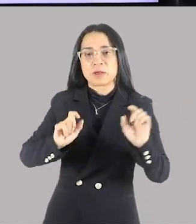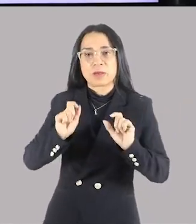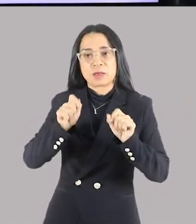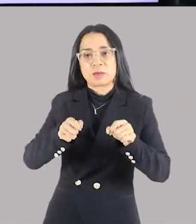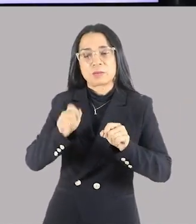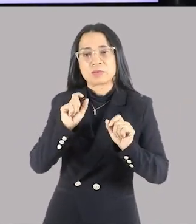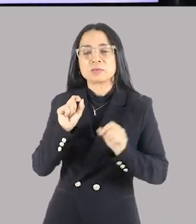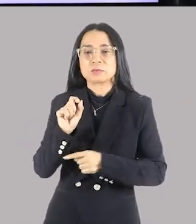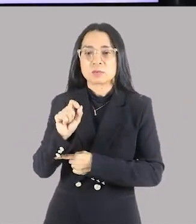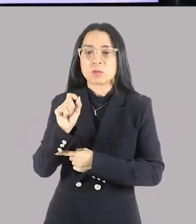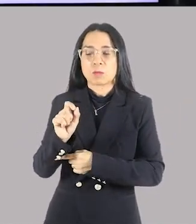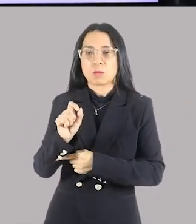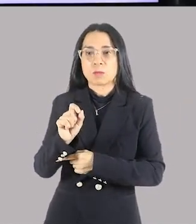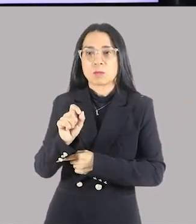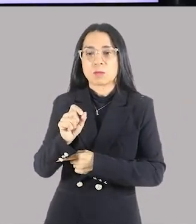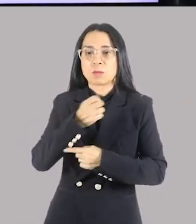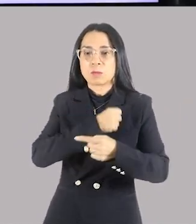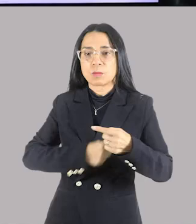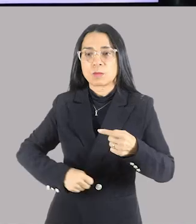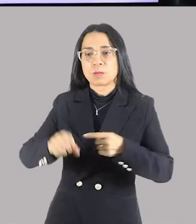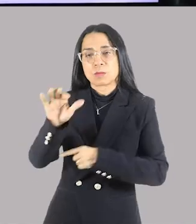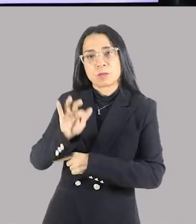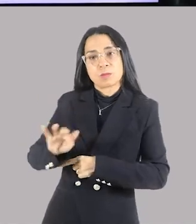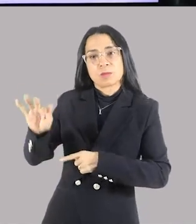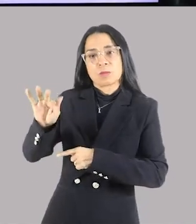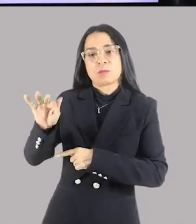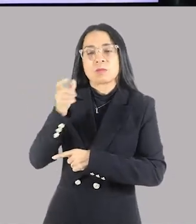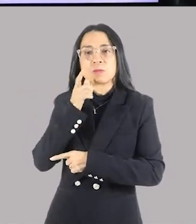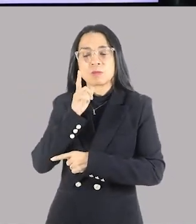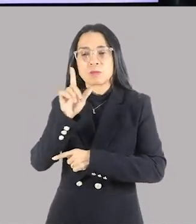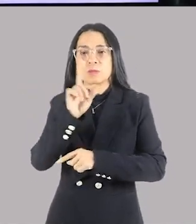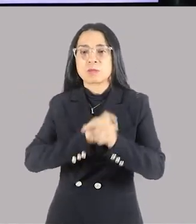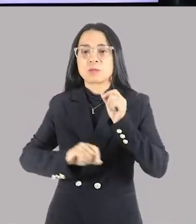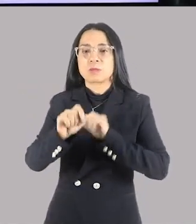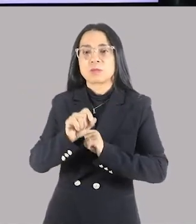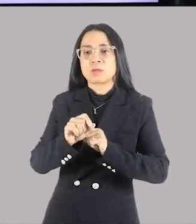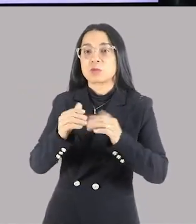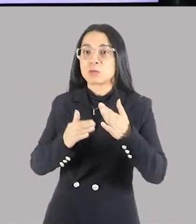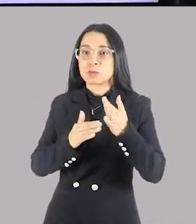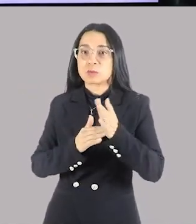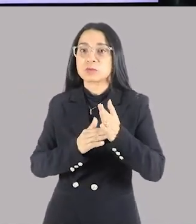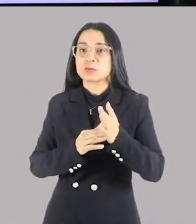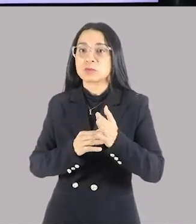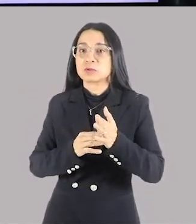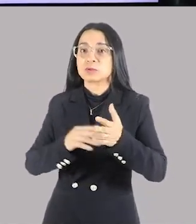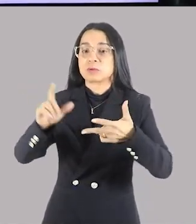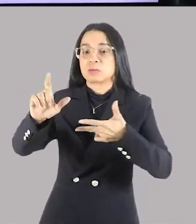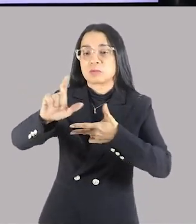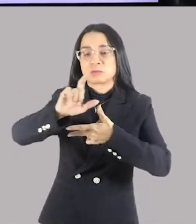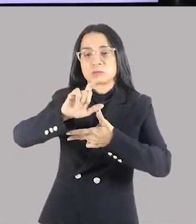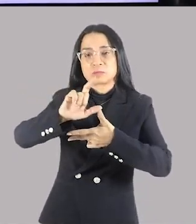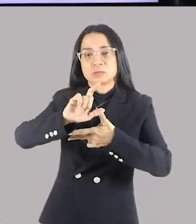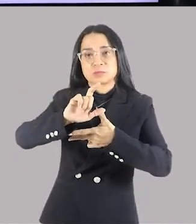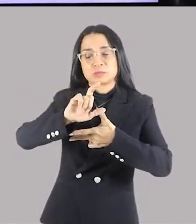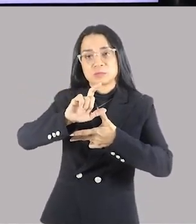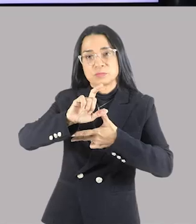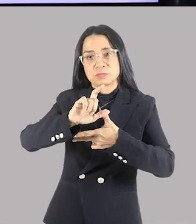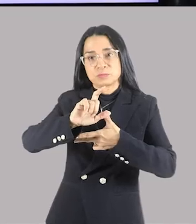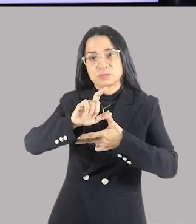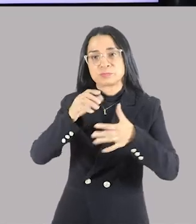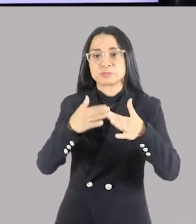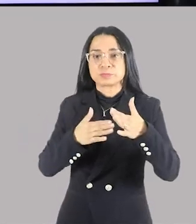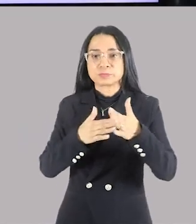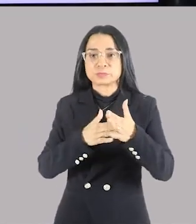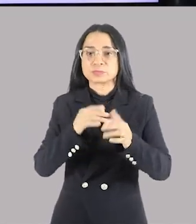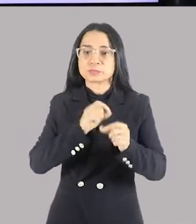portanto, o Senado Federal alcance um controle sobre o Poder Executivo. Esse controle, nós já conversamos em aulas